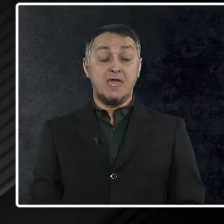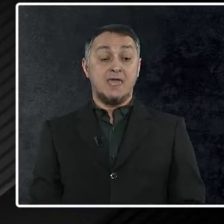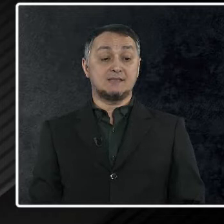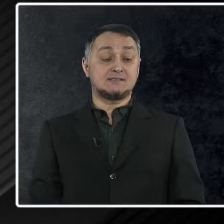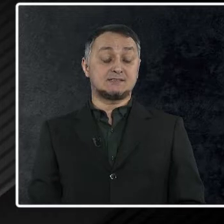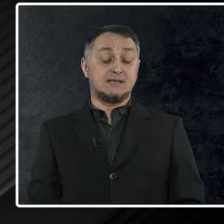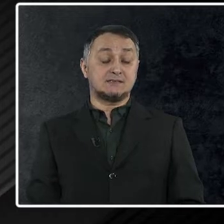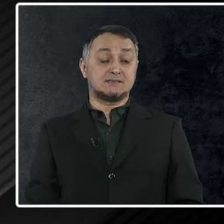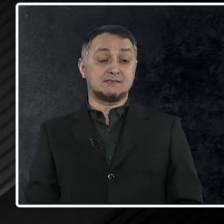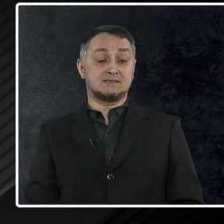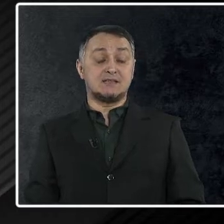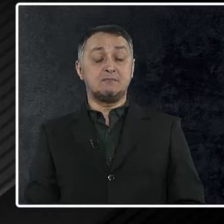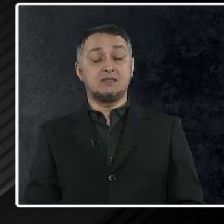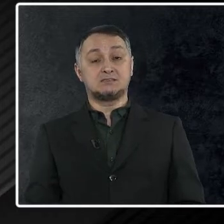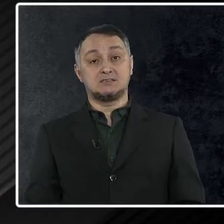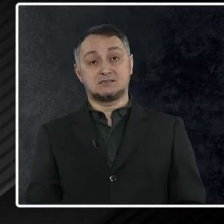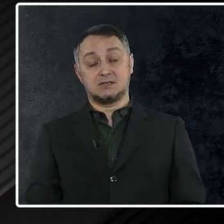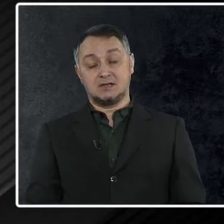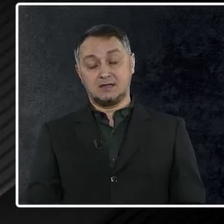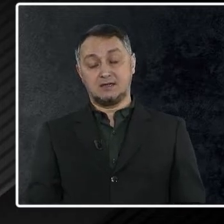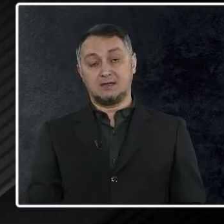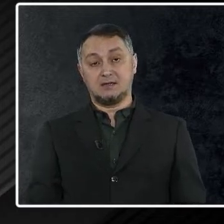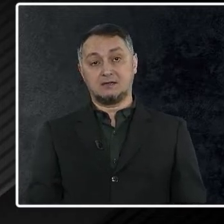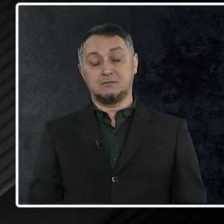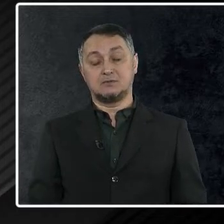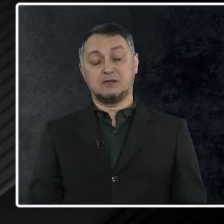municipal. Esses limites